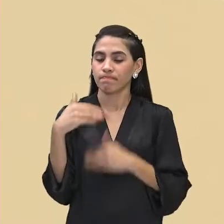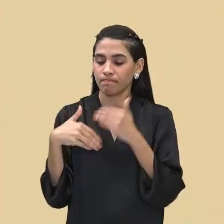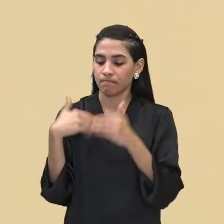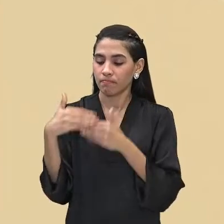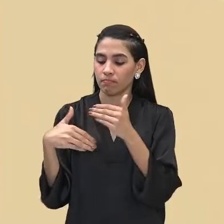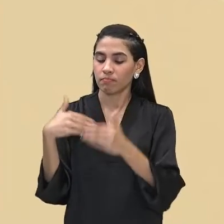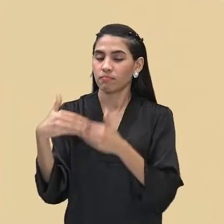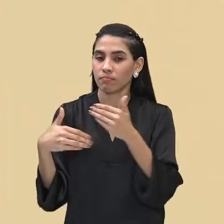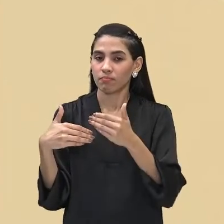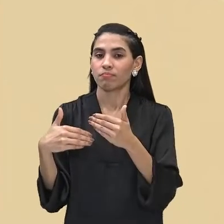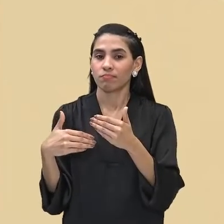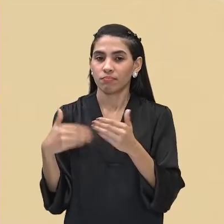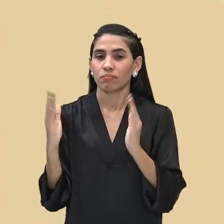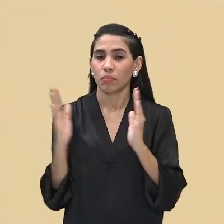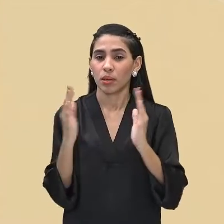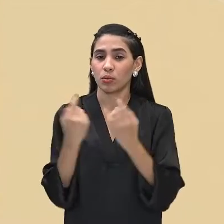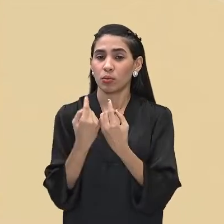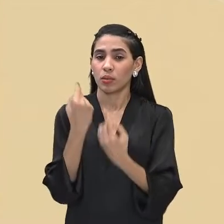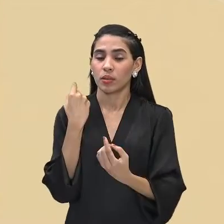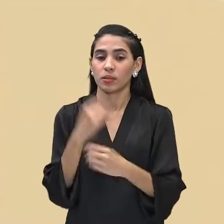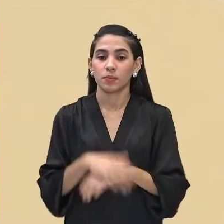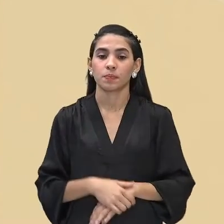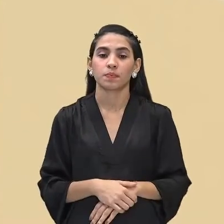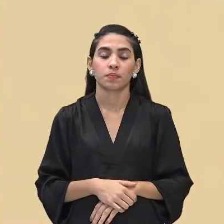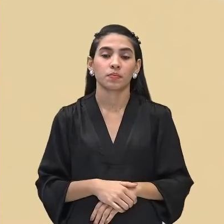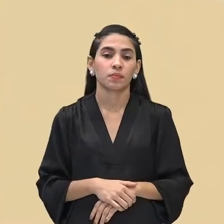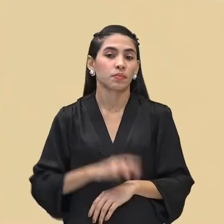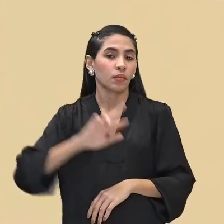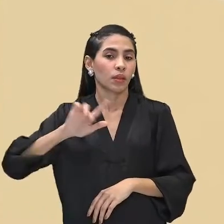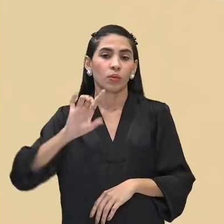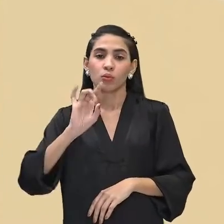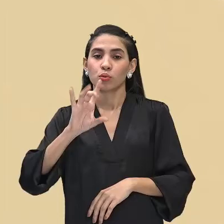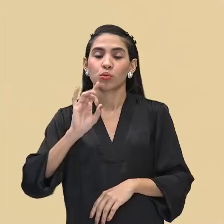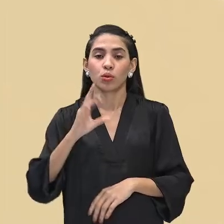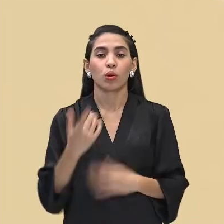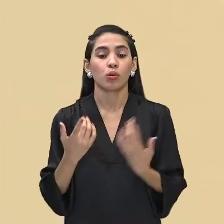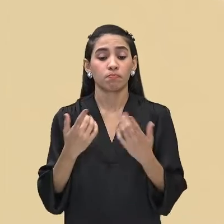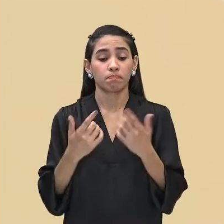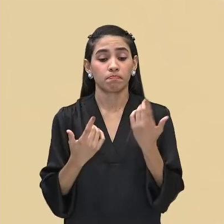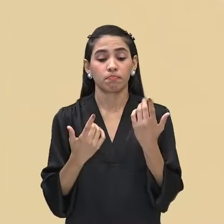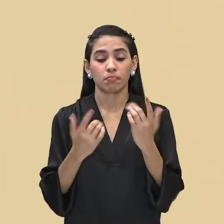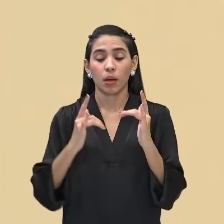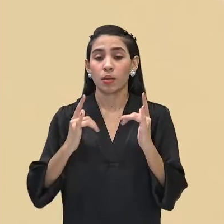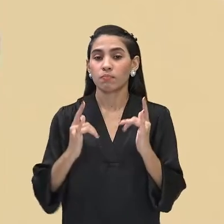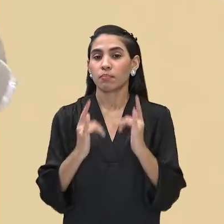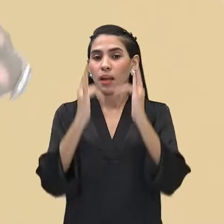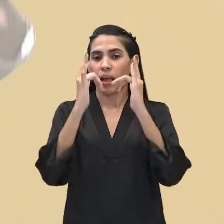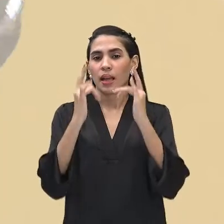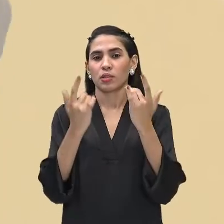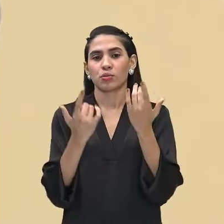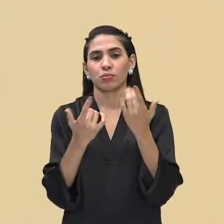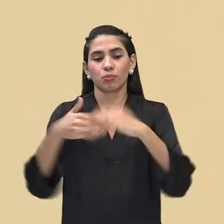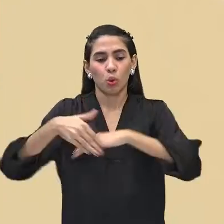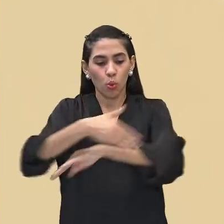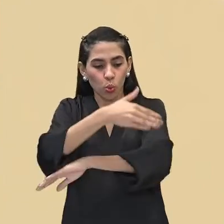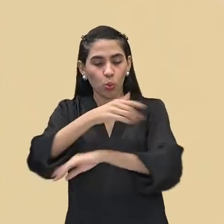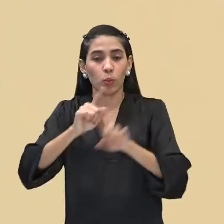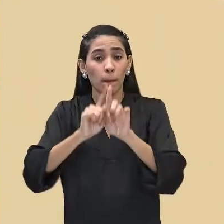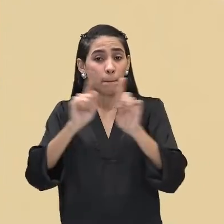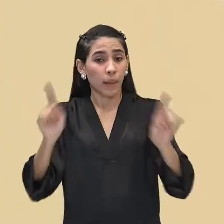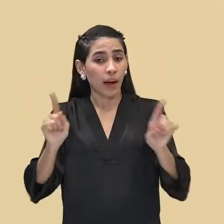heranças daquele momento. Claro, não somente o patrimônio material como imaterial, mas também no processo de